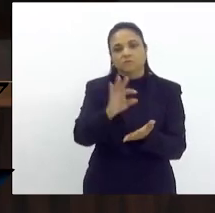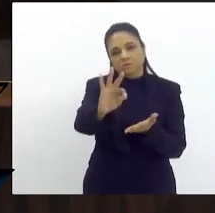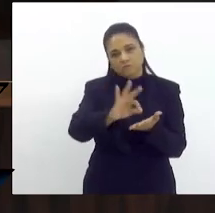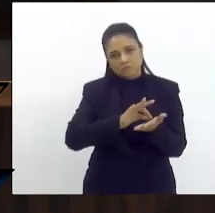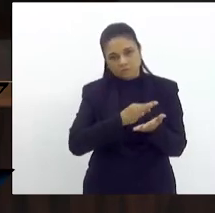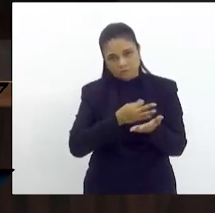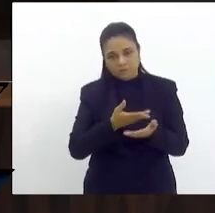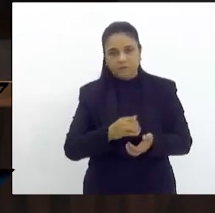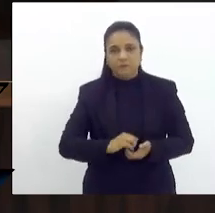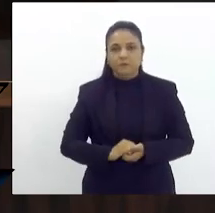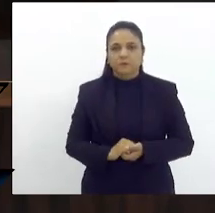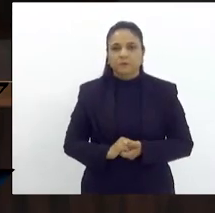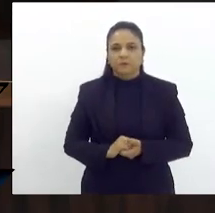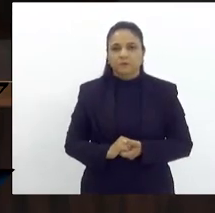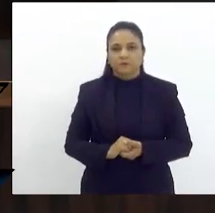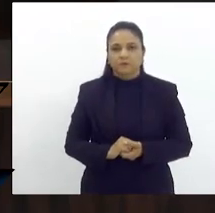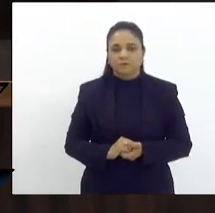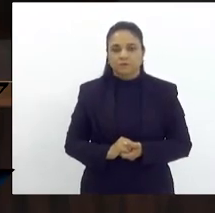autógrafo